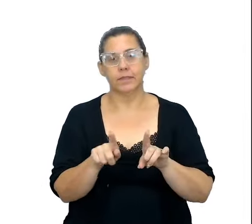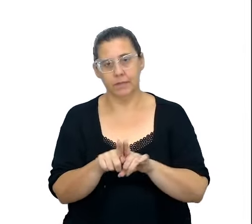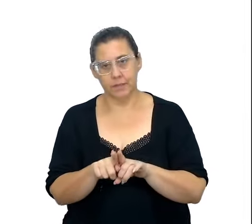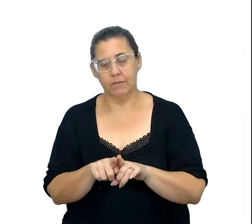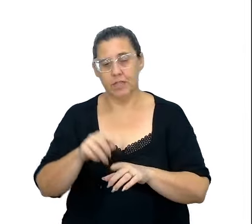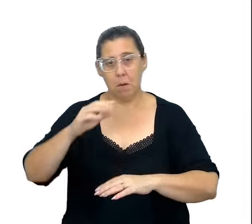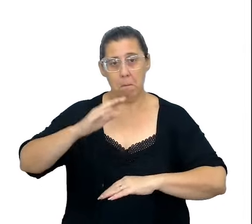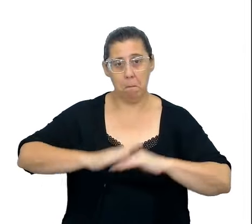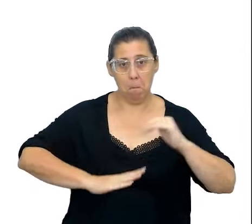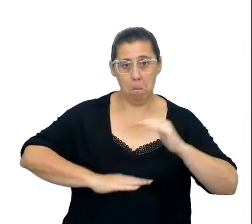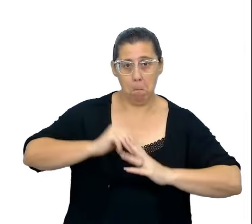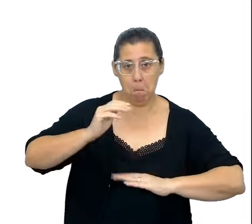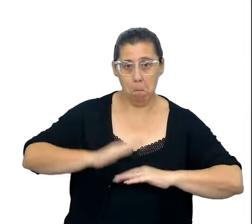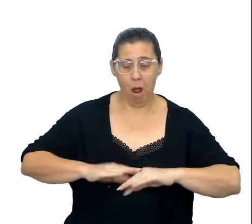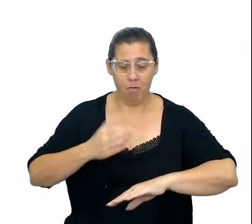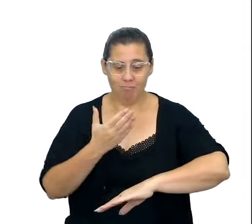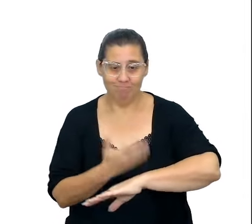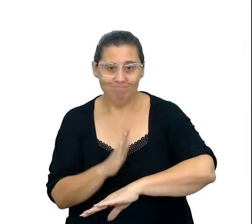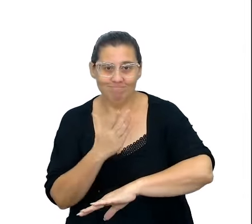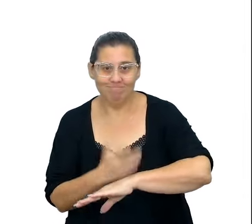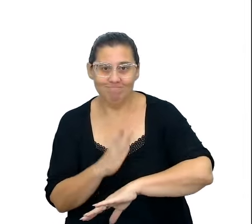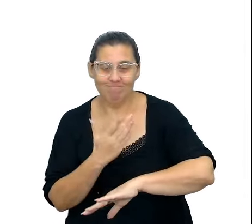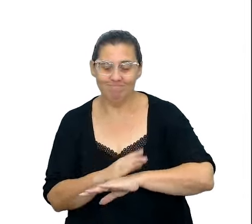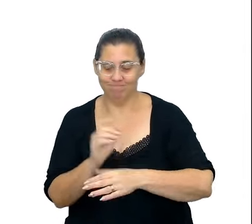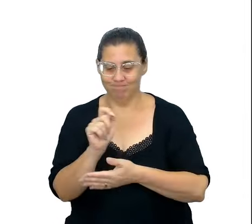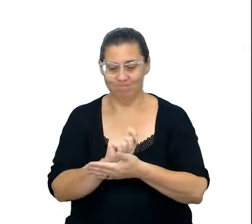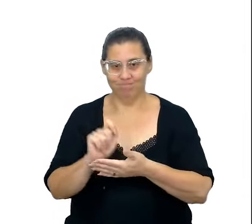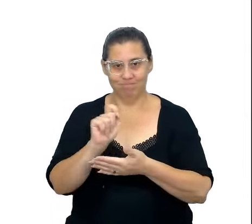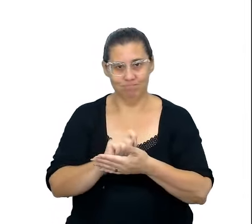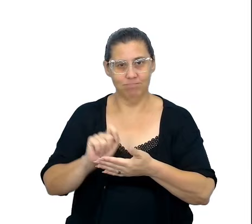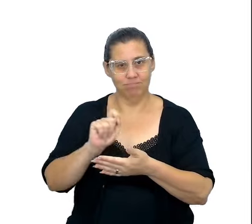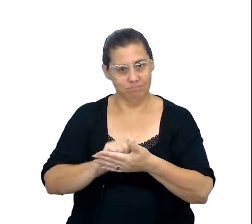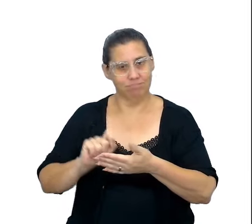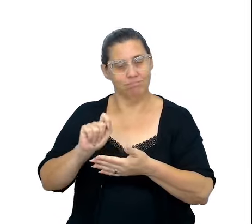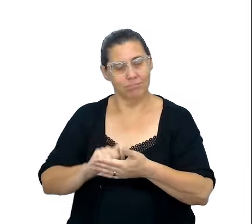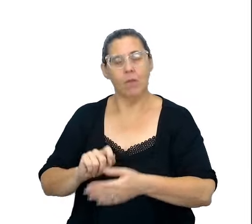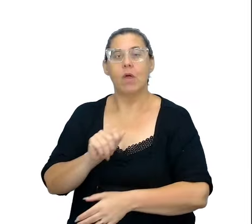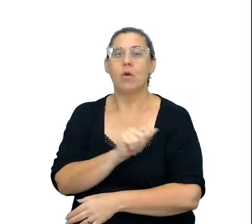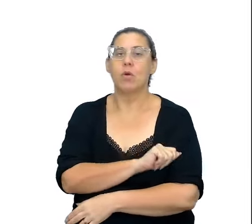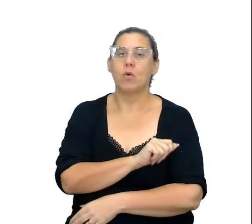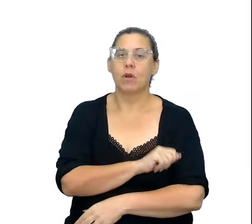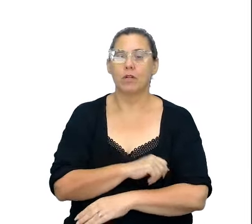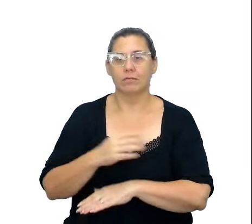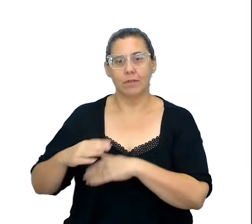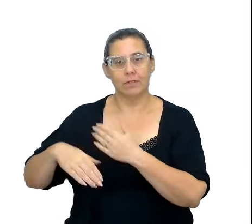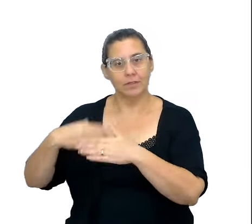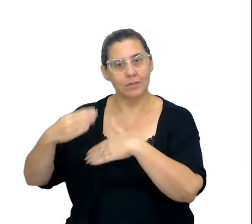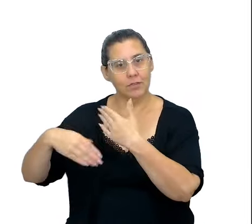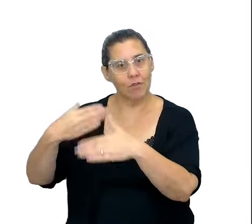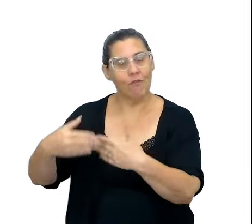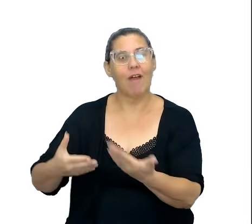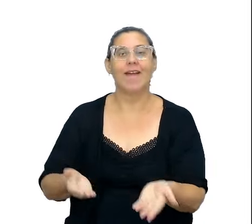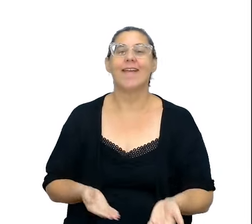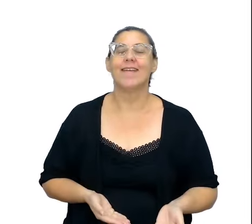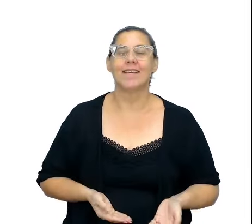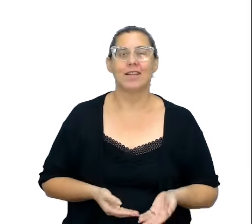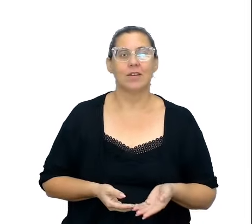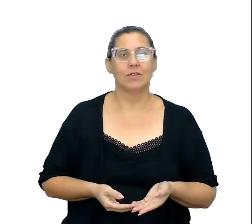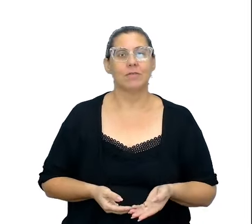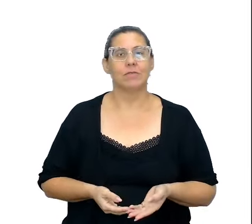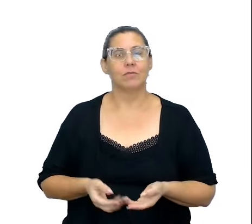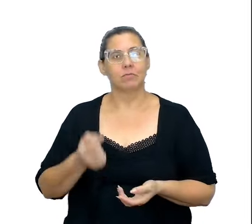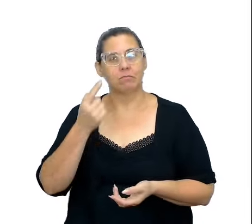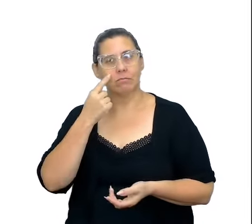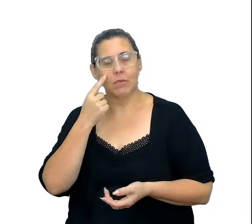nessa prática da escrita, nesse processo onde o estudante vai desenvolver, né, seguindo